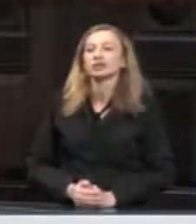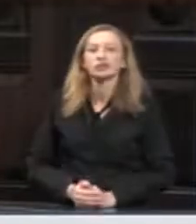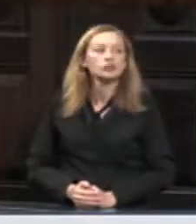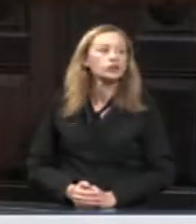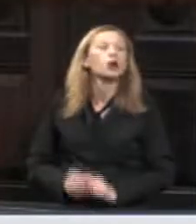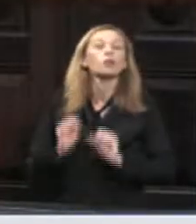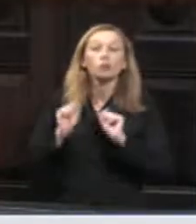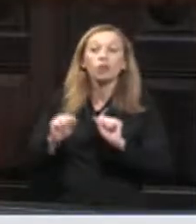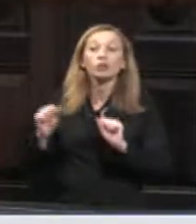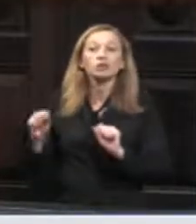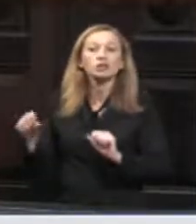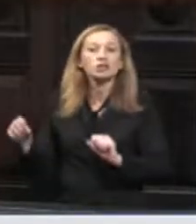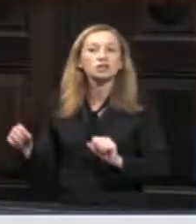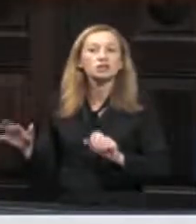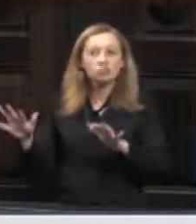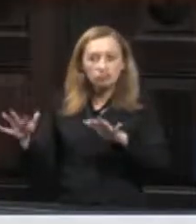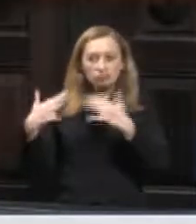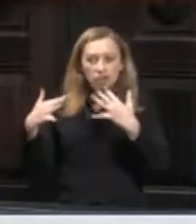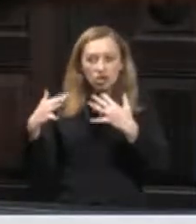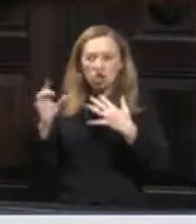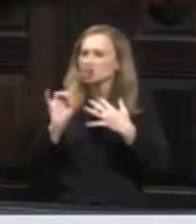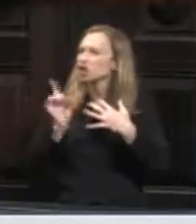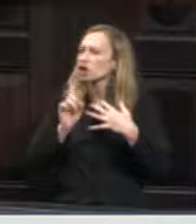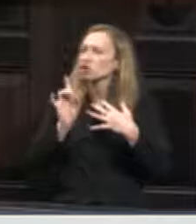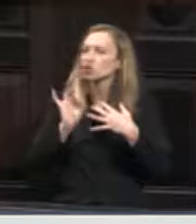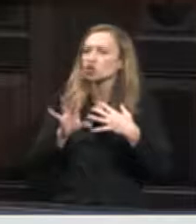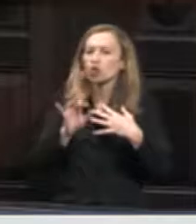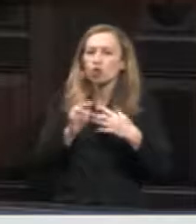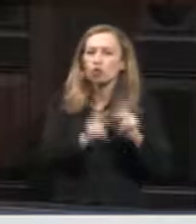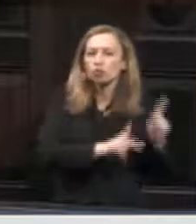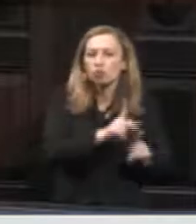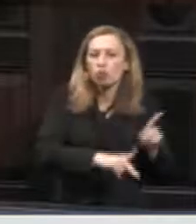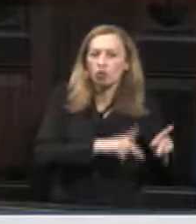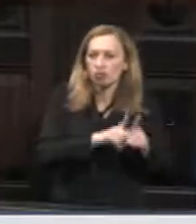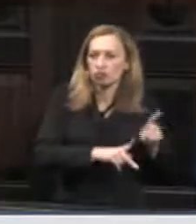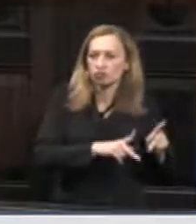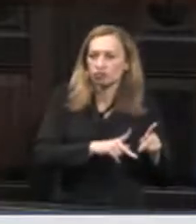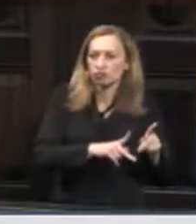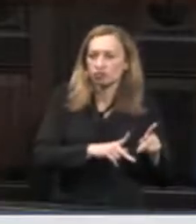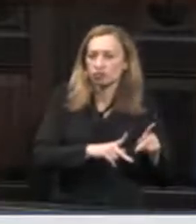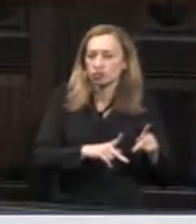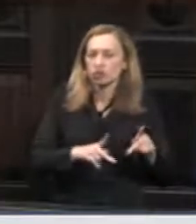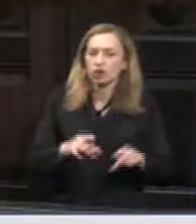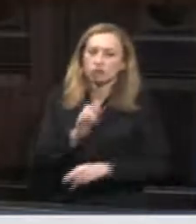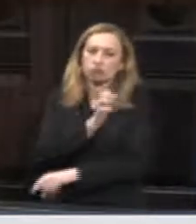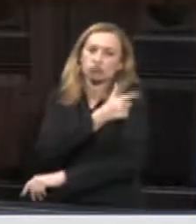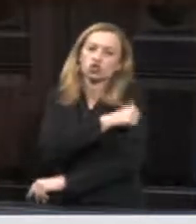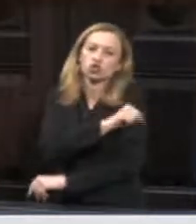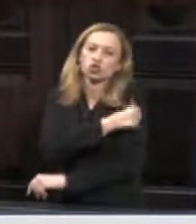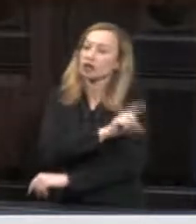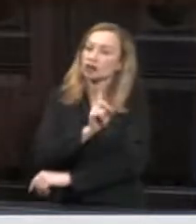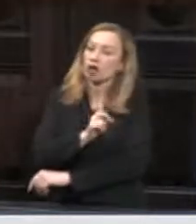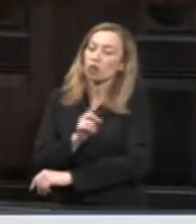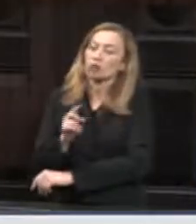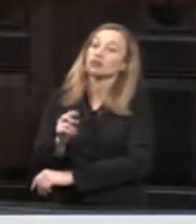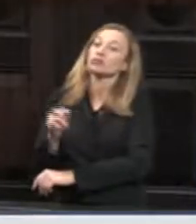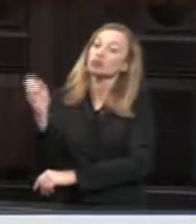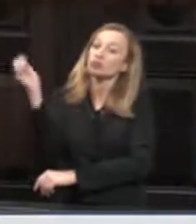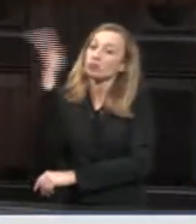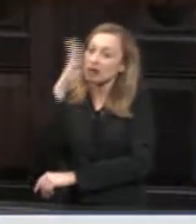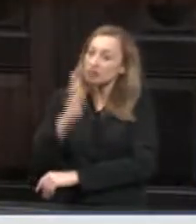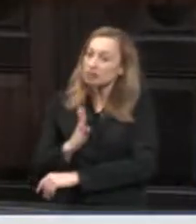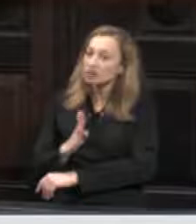ser ouvido não só pela população do Rio de Janeiro, mas do Brasil e das autoridades federais e estaduais.